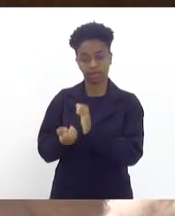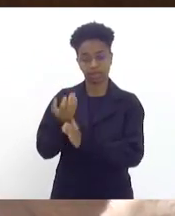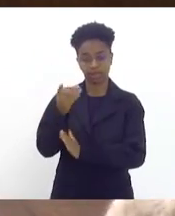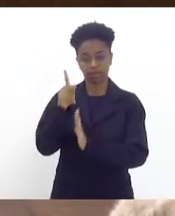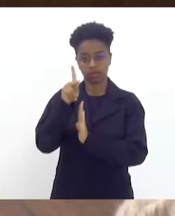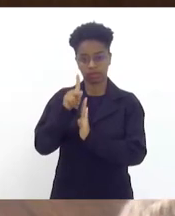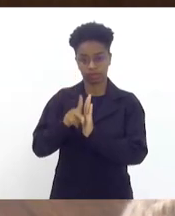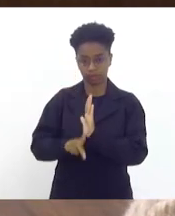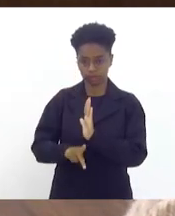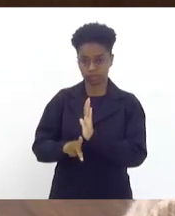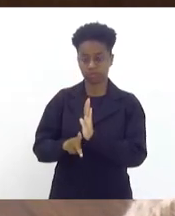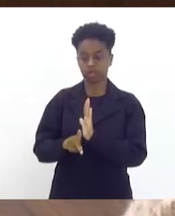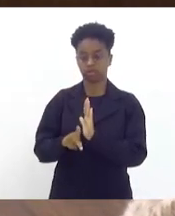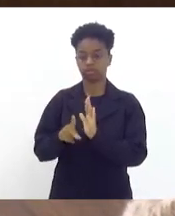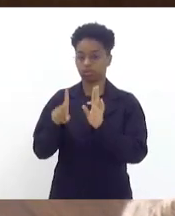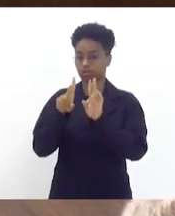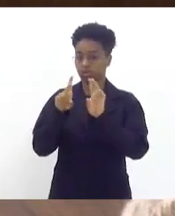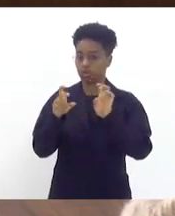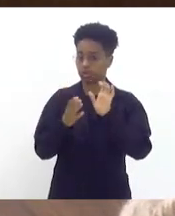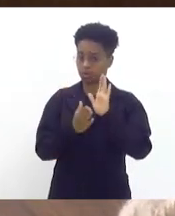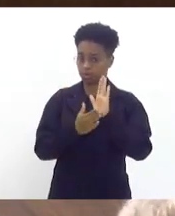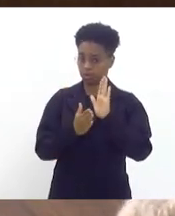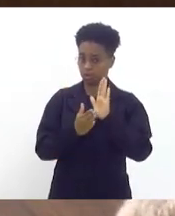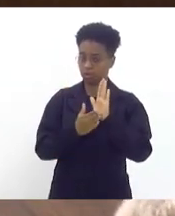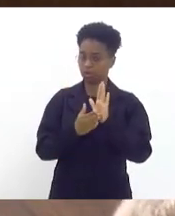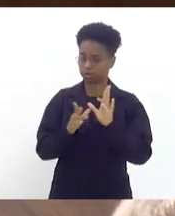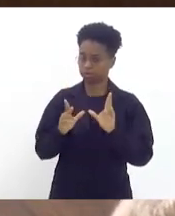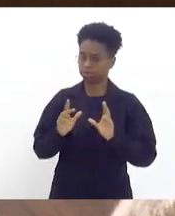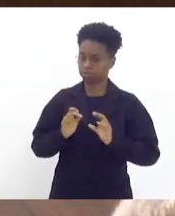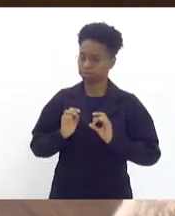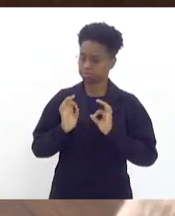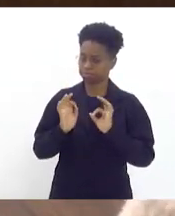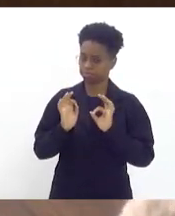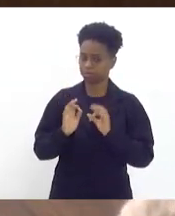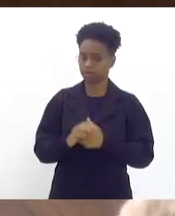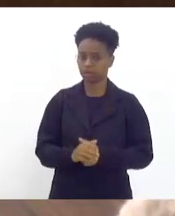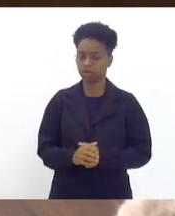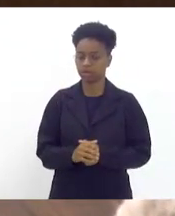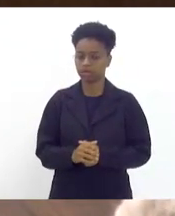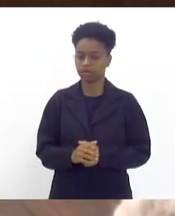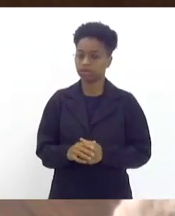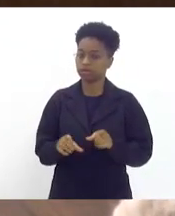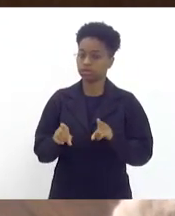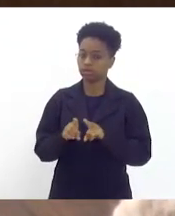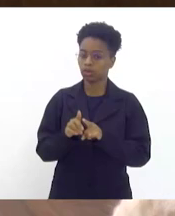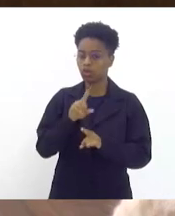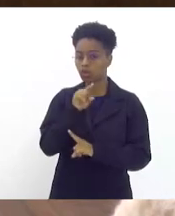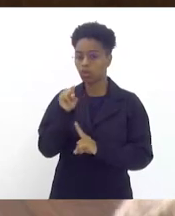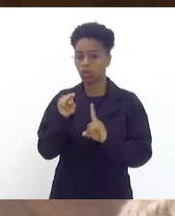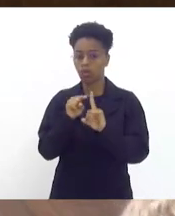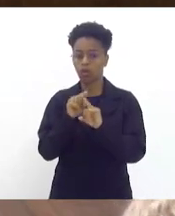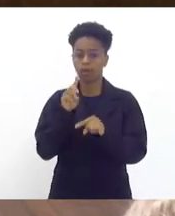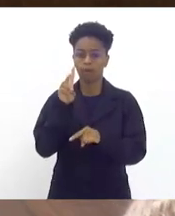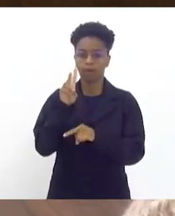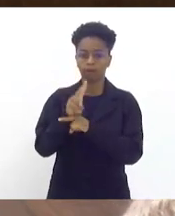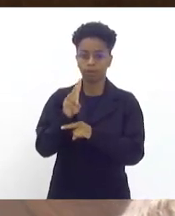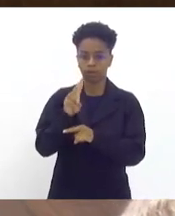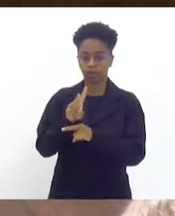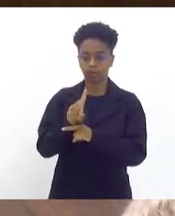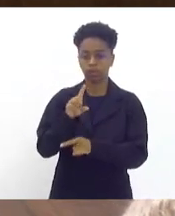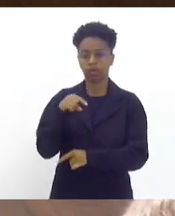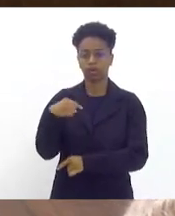projeto trata-se de uma proposta extremamente meritória que Visa a proteção dos nossos